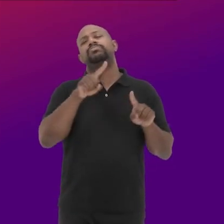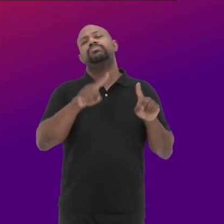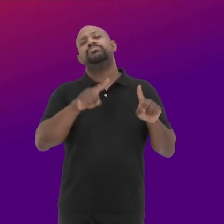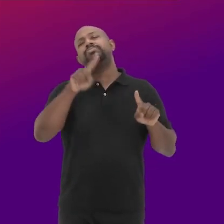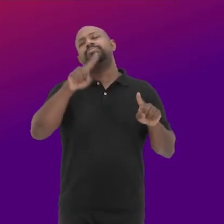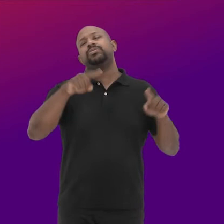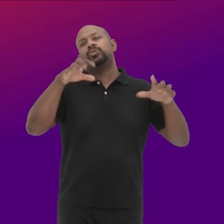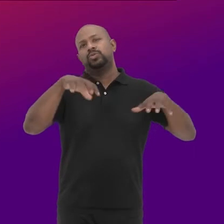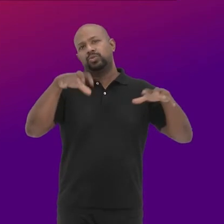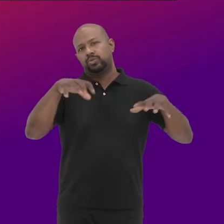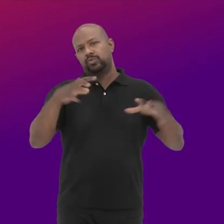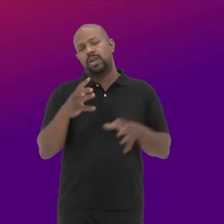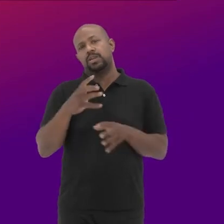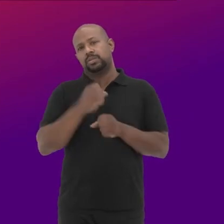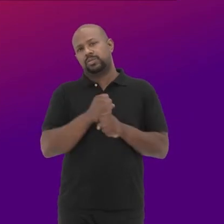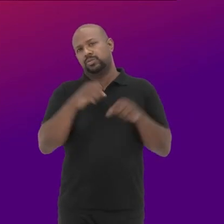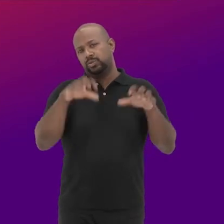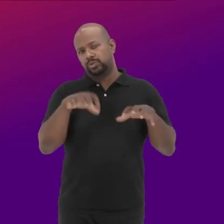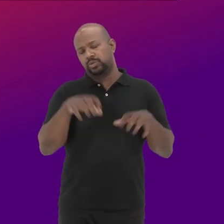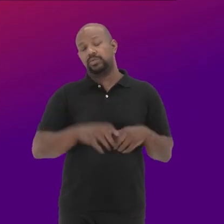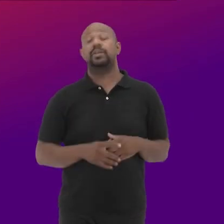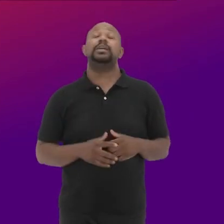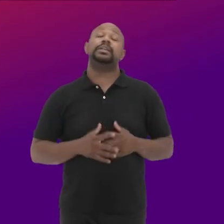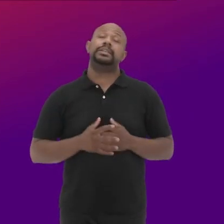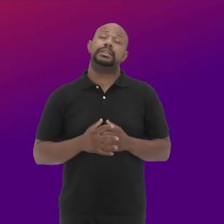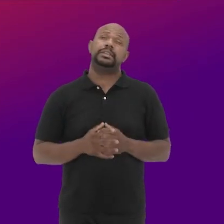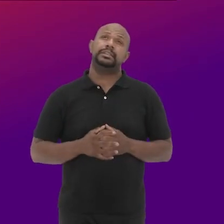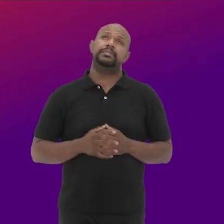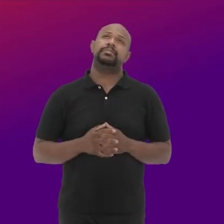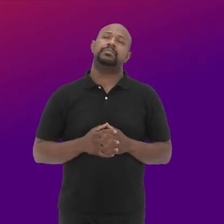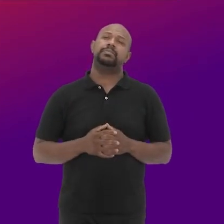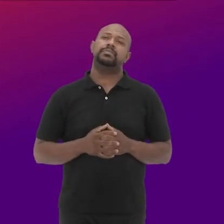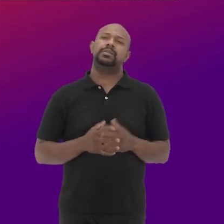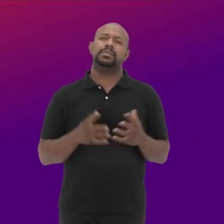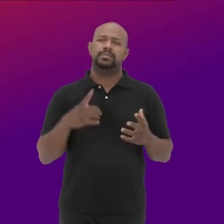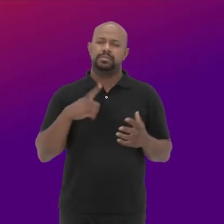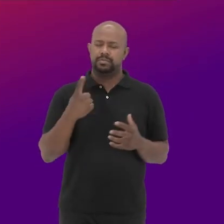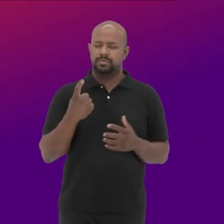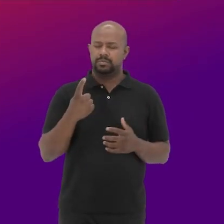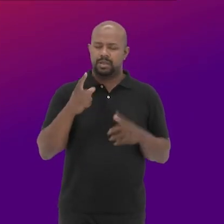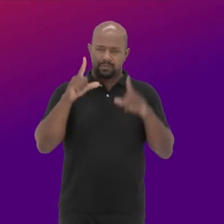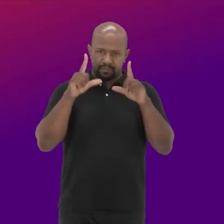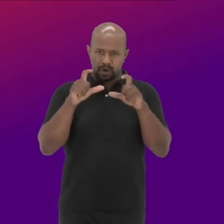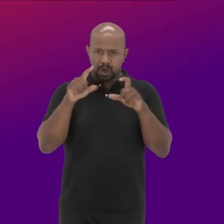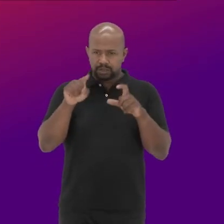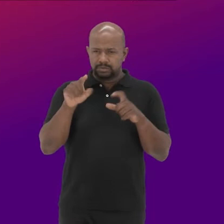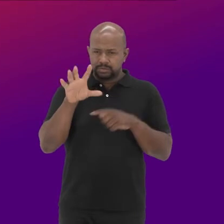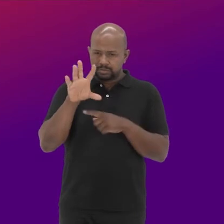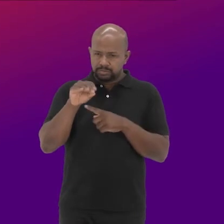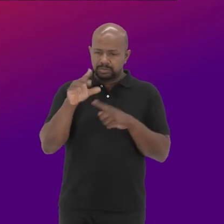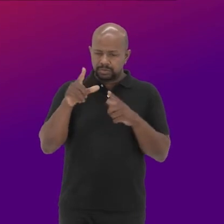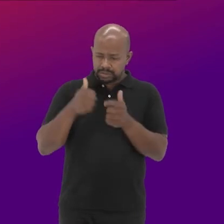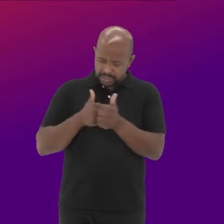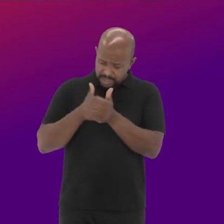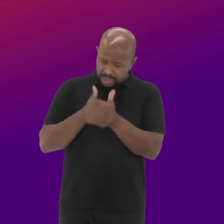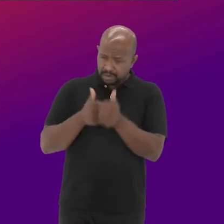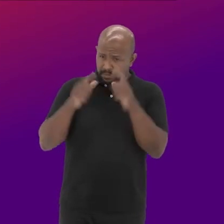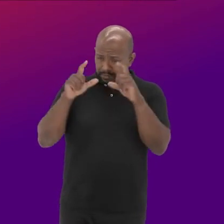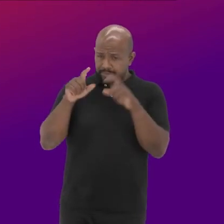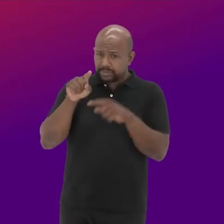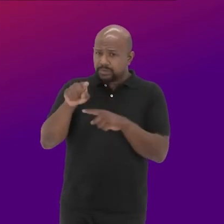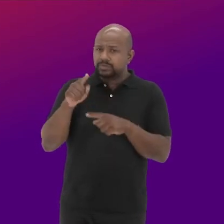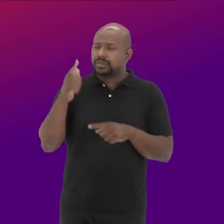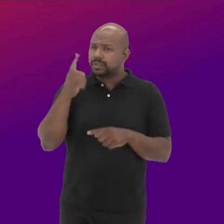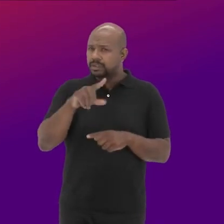ou seja, o acumulado de chuva. E aqui temos uma foto, né, desse